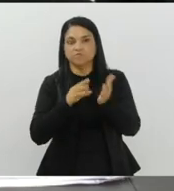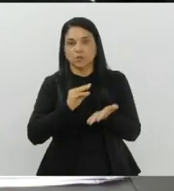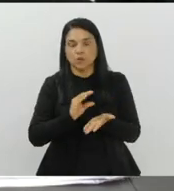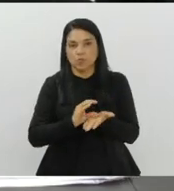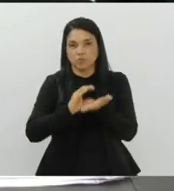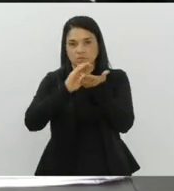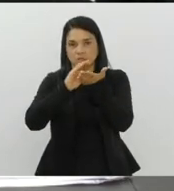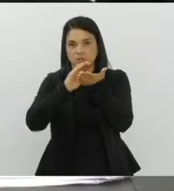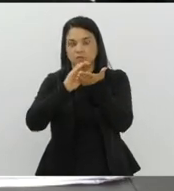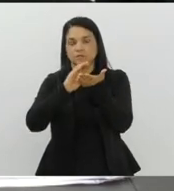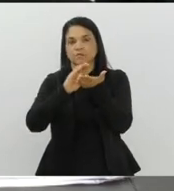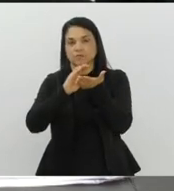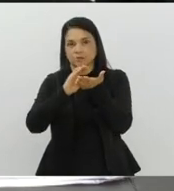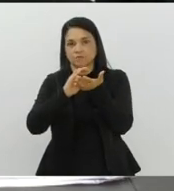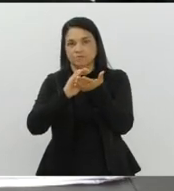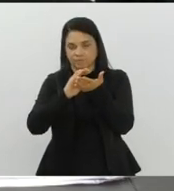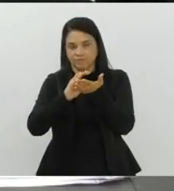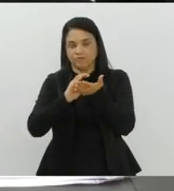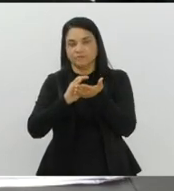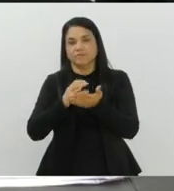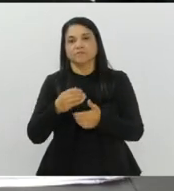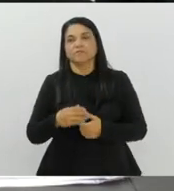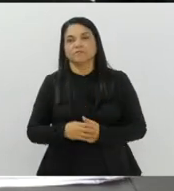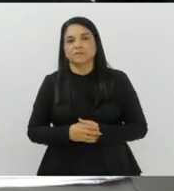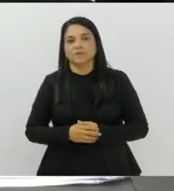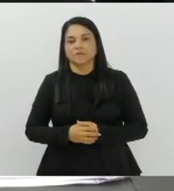conselheiro Guilherme Guimarães Feliciano. Por favor.